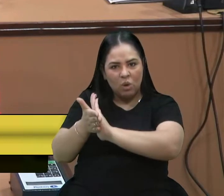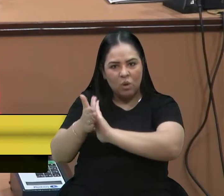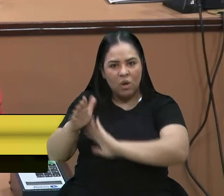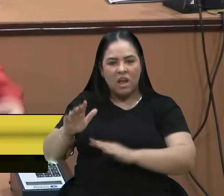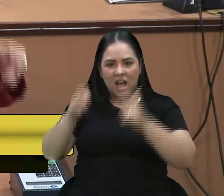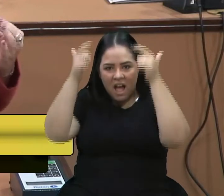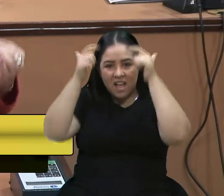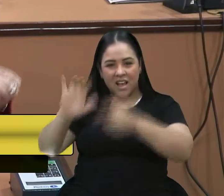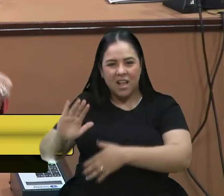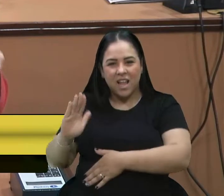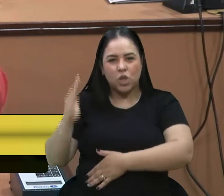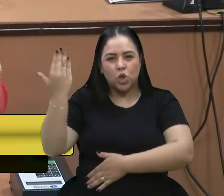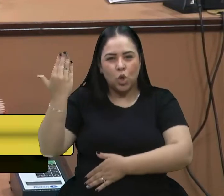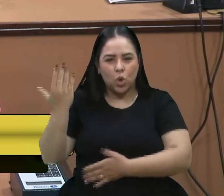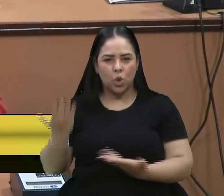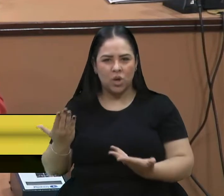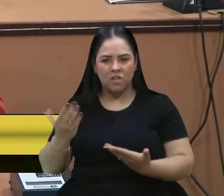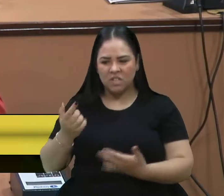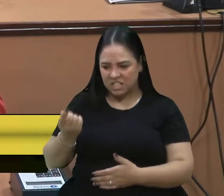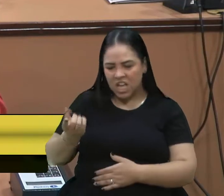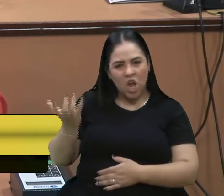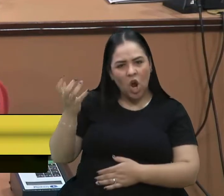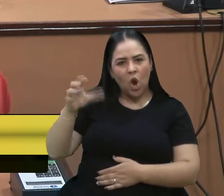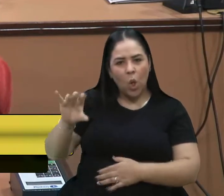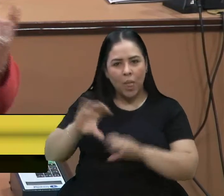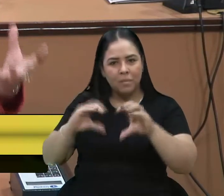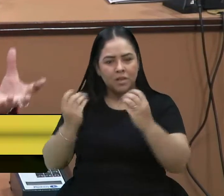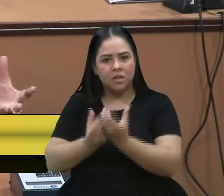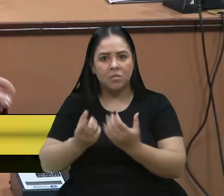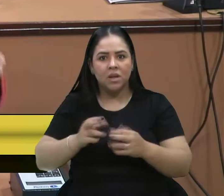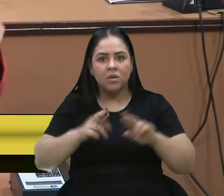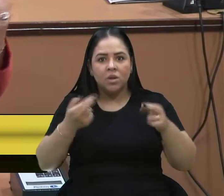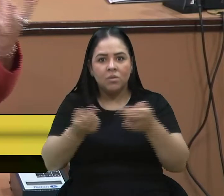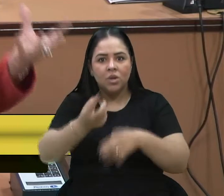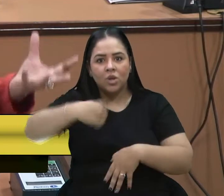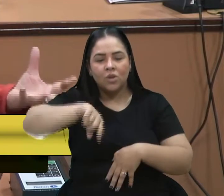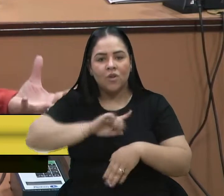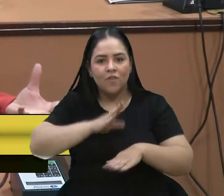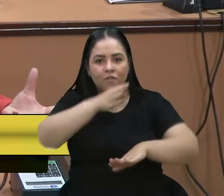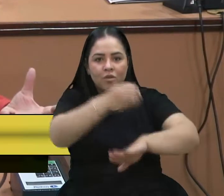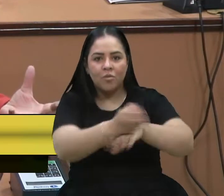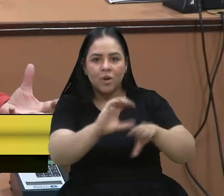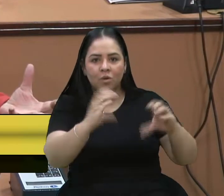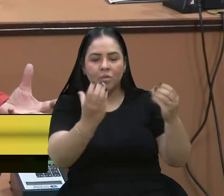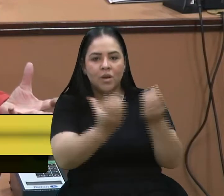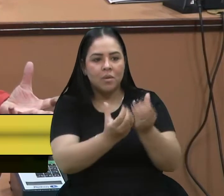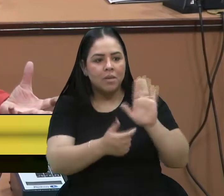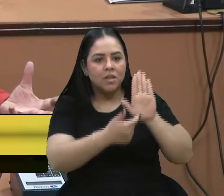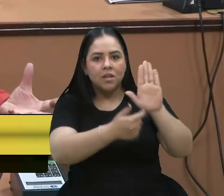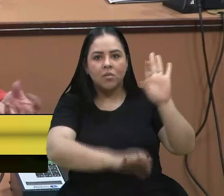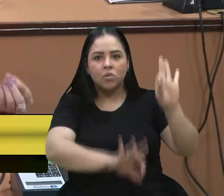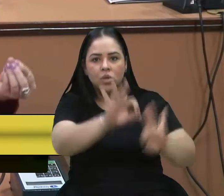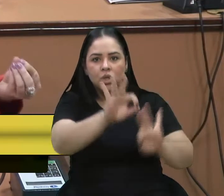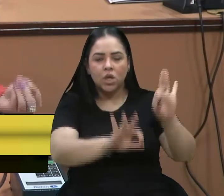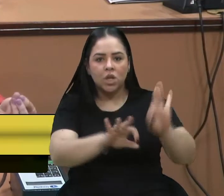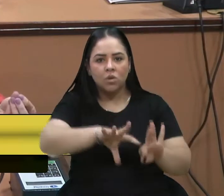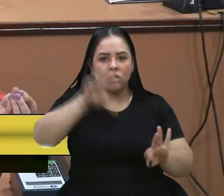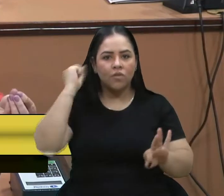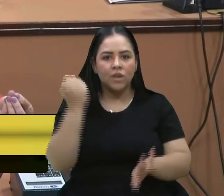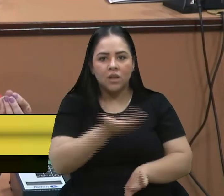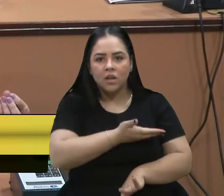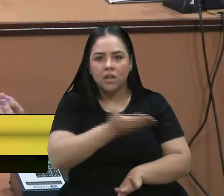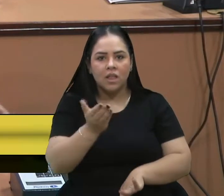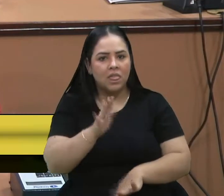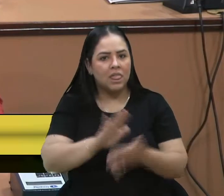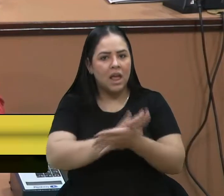comunidade. Numa reunião em que nós fomos na comunidade para apresentar o projeto, para ouvir argumentos. Não está nada